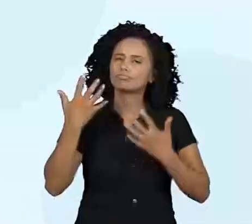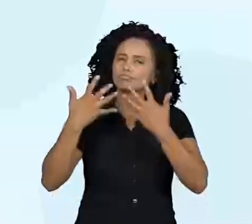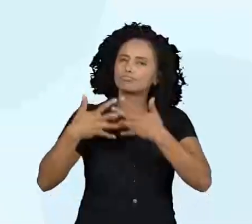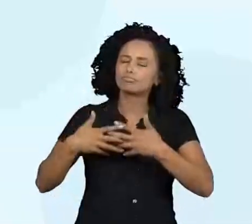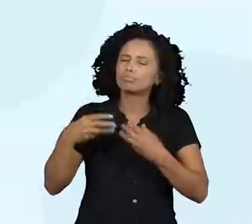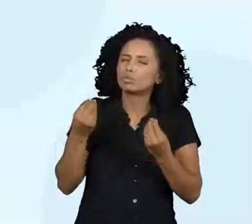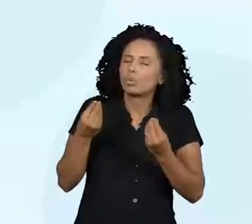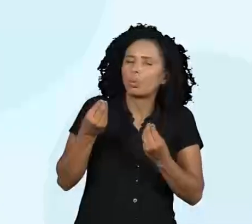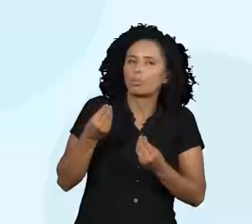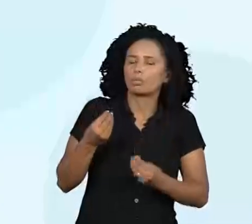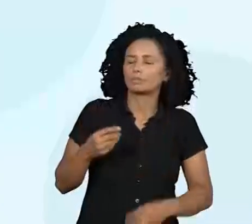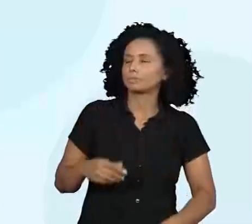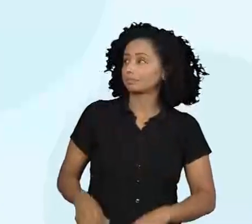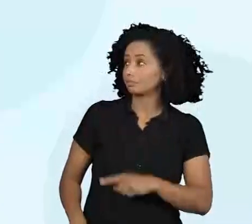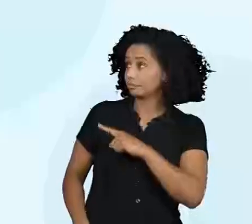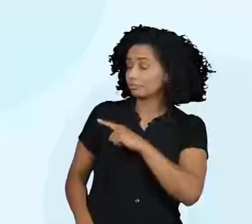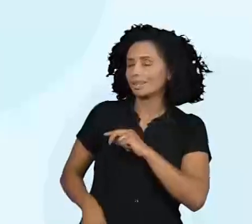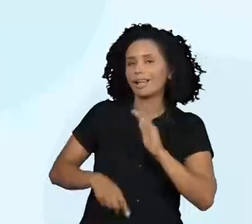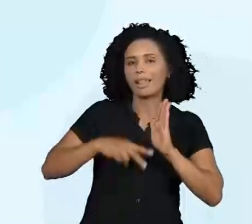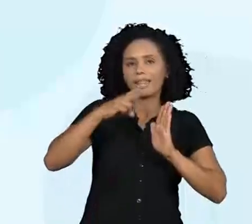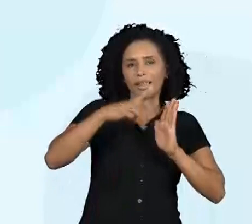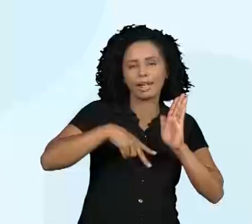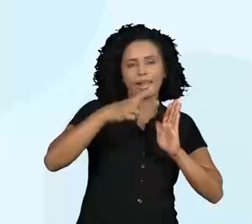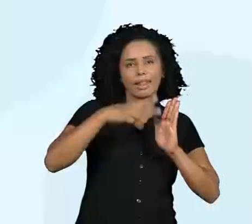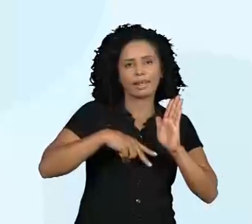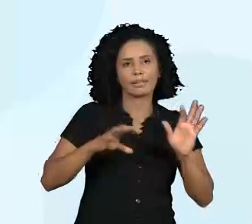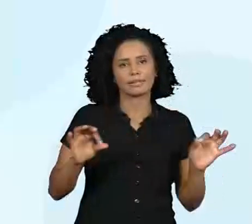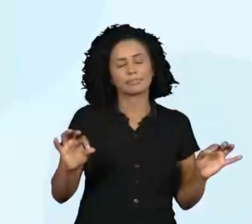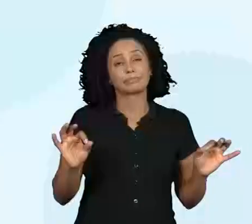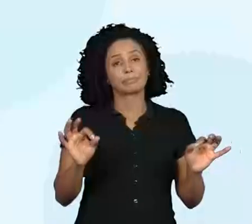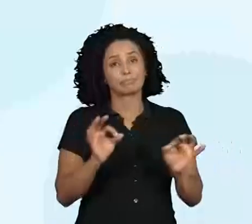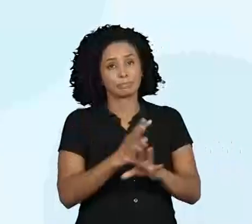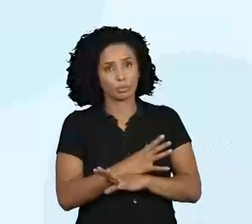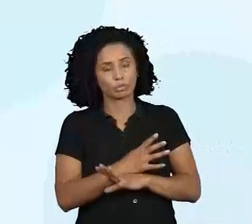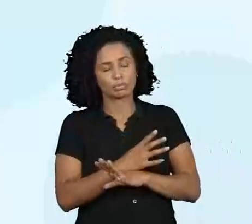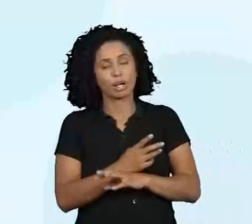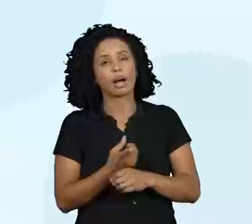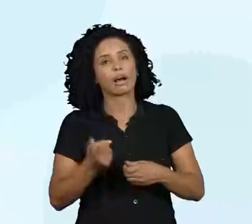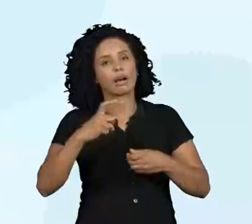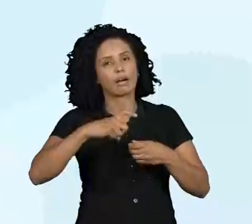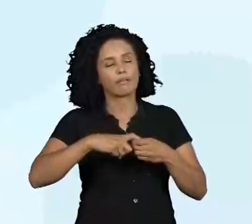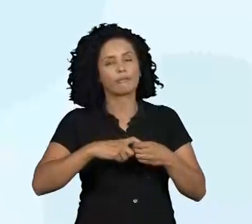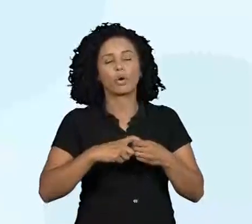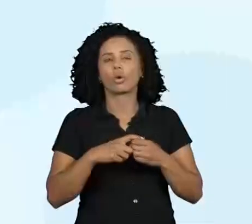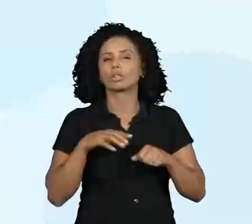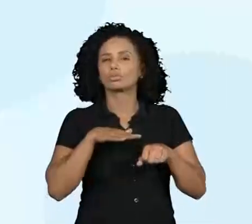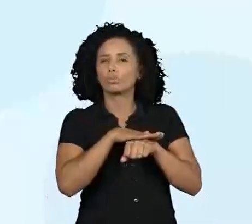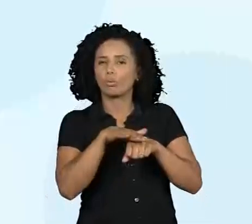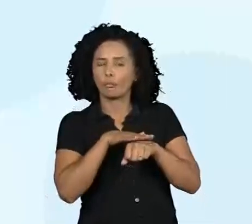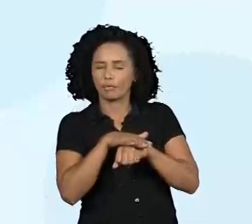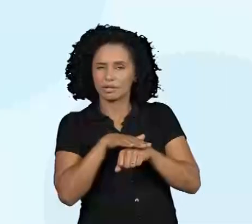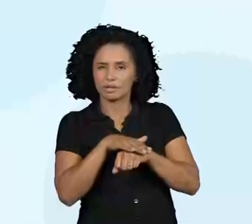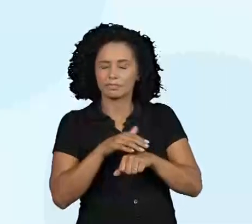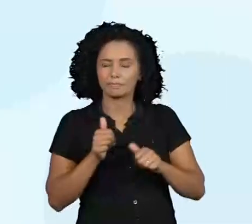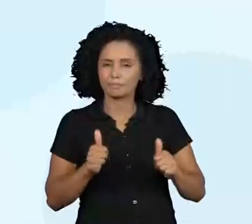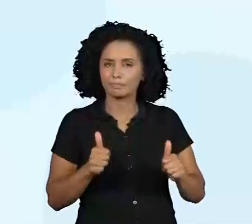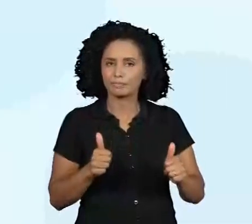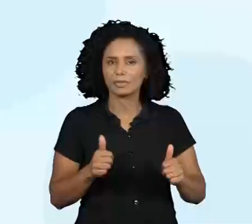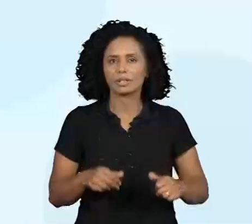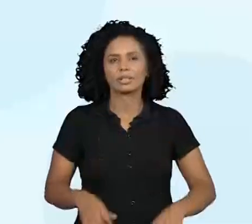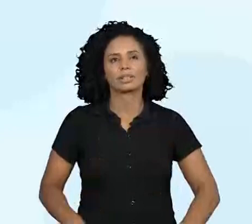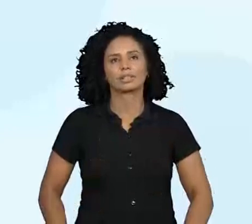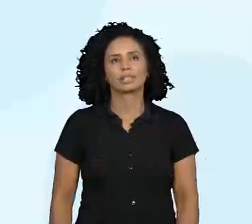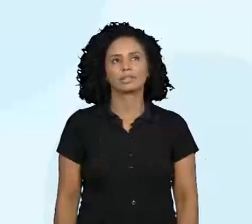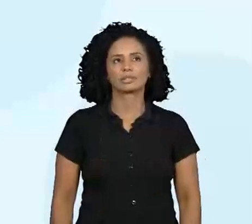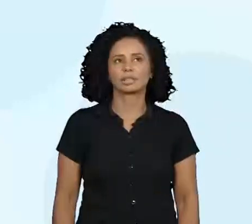Então acompanhe a leitura compartilhada e depois retome os registros e discussões realizados anteriormente. Nós temos aí